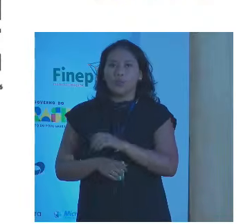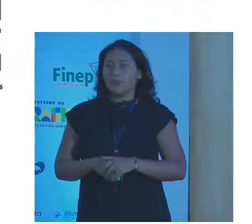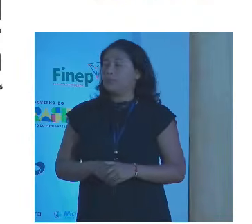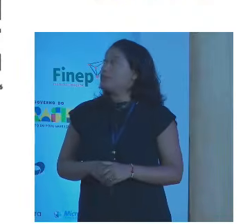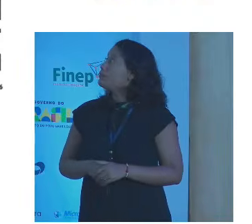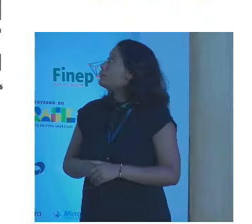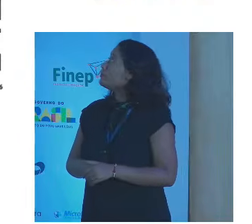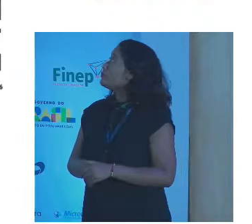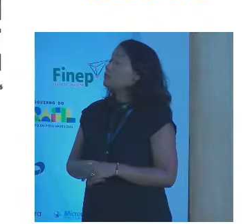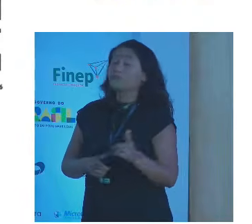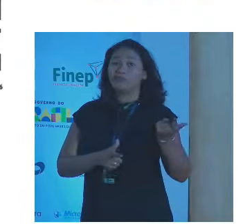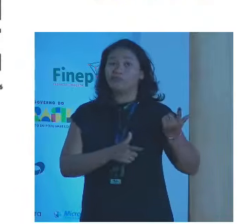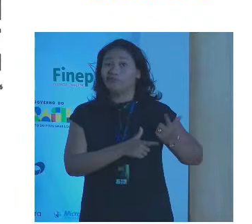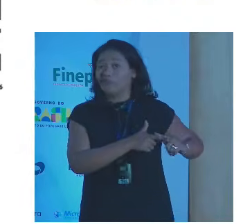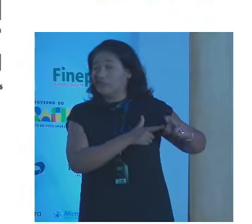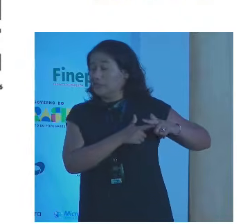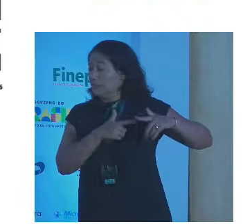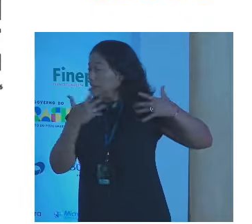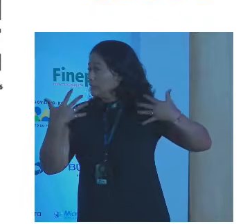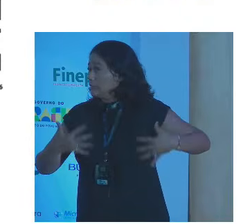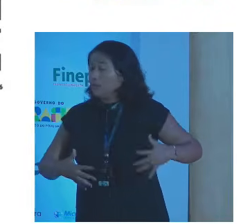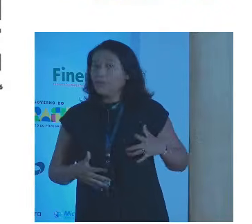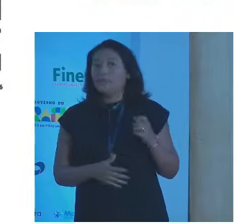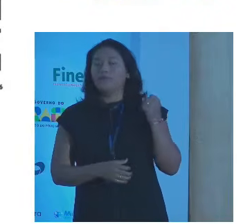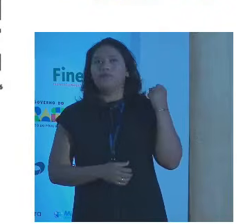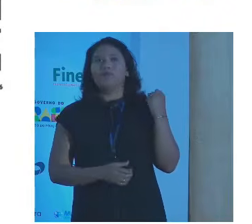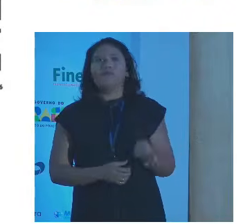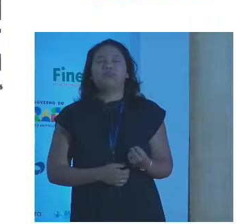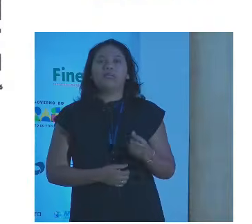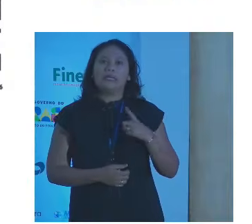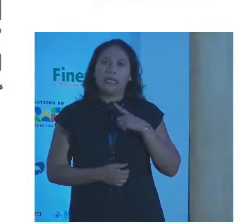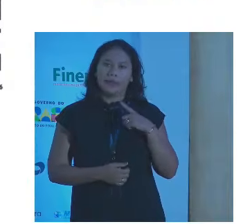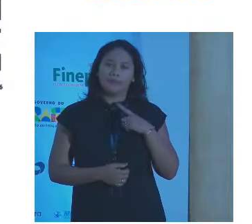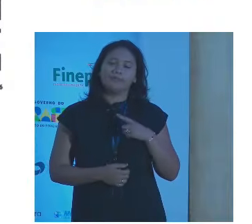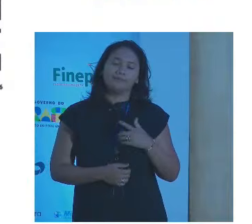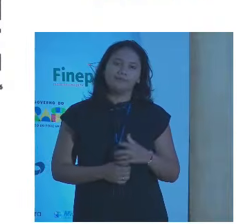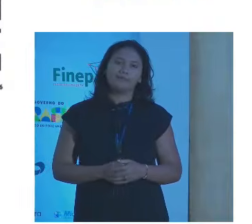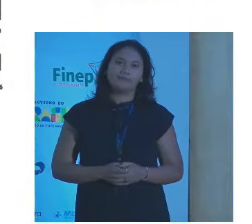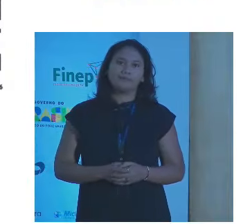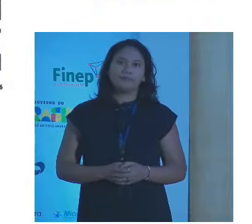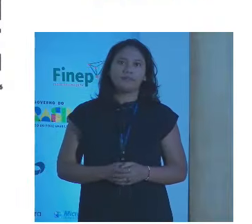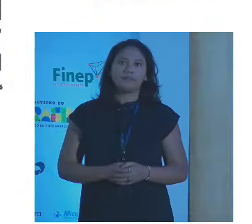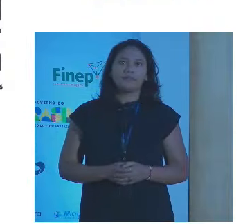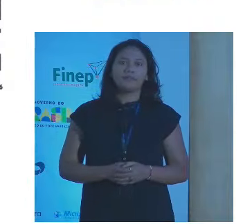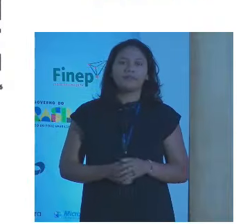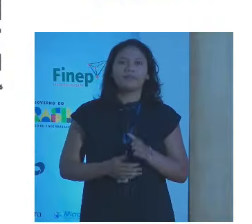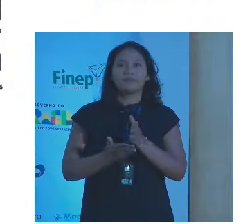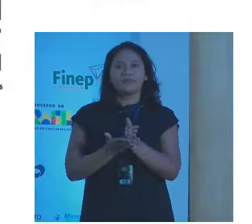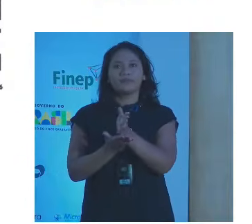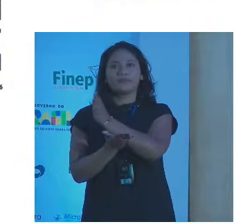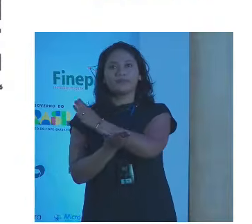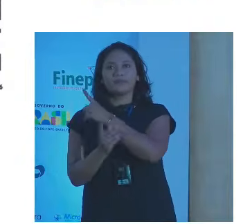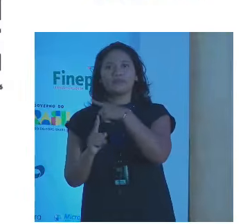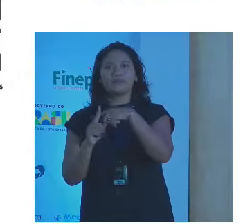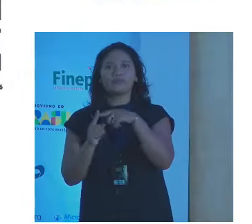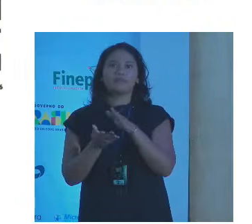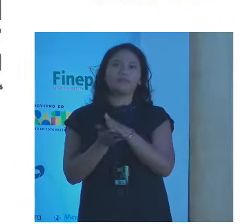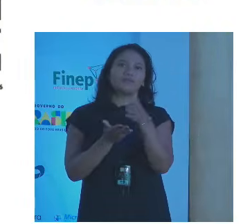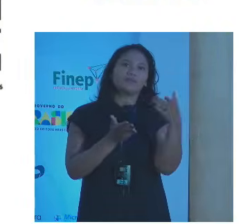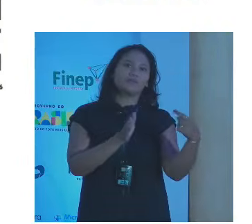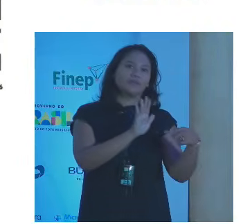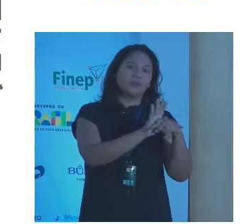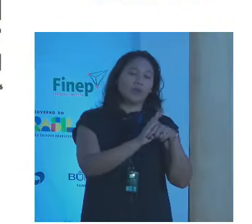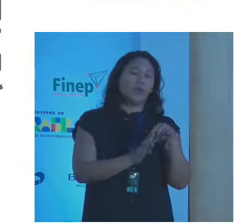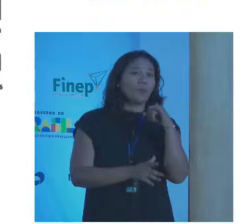Tem problemas, né? Potenciais problemas também, né? Potenciais recursos, mas também potenciais problemas.